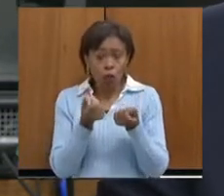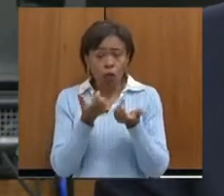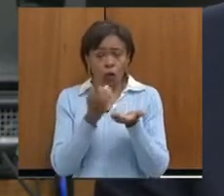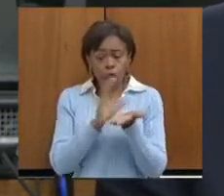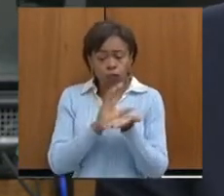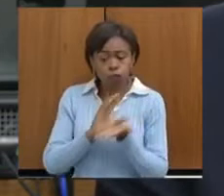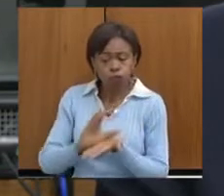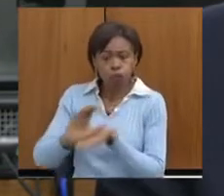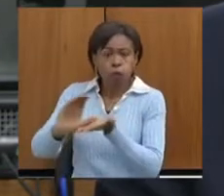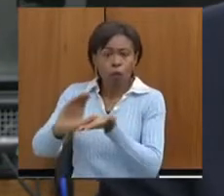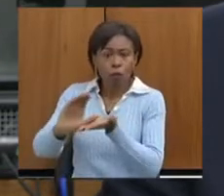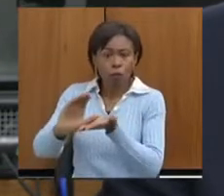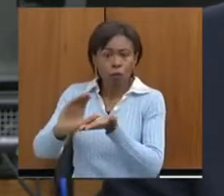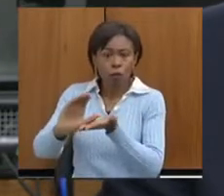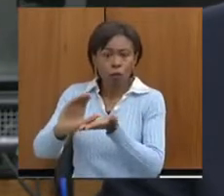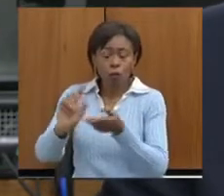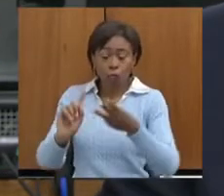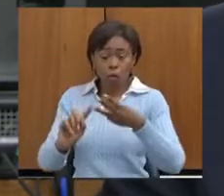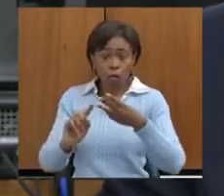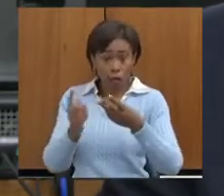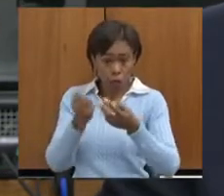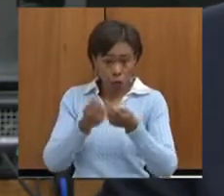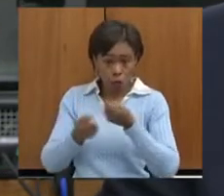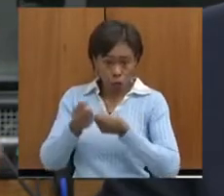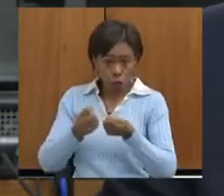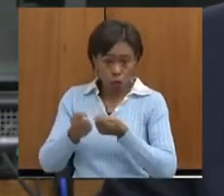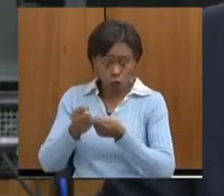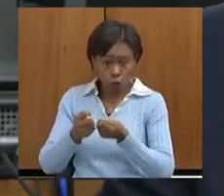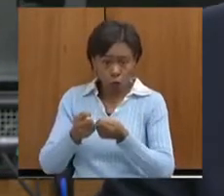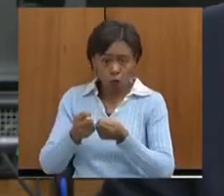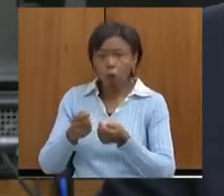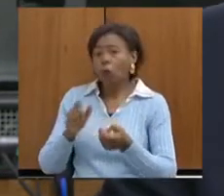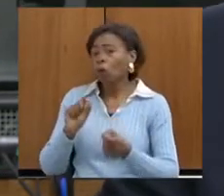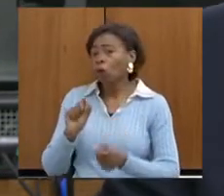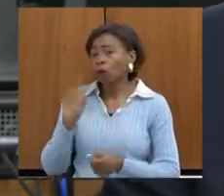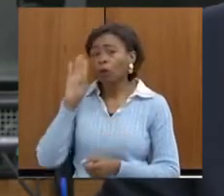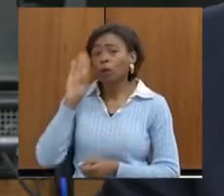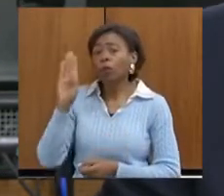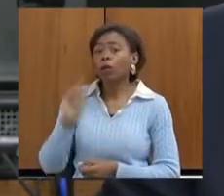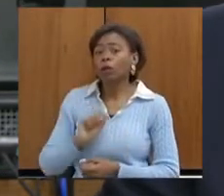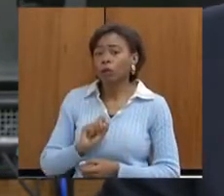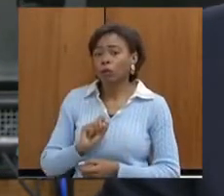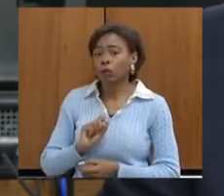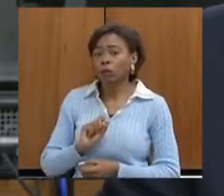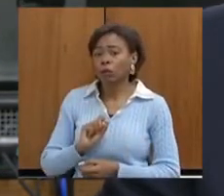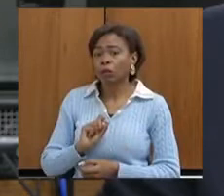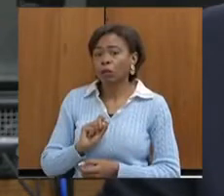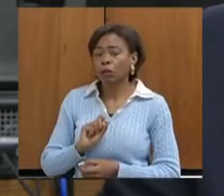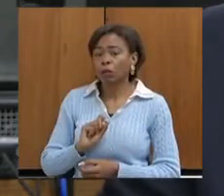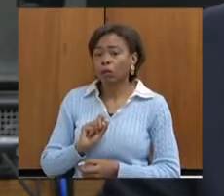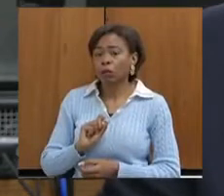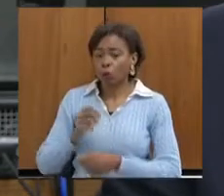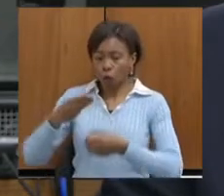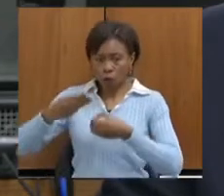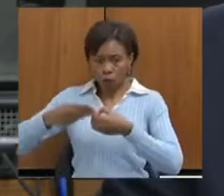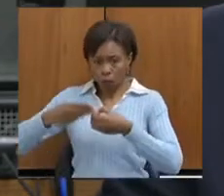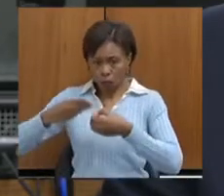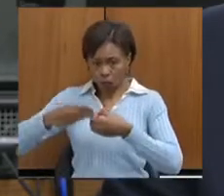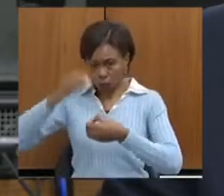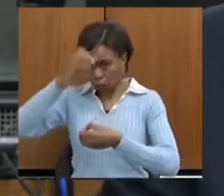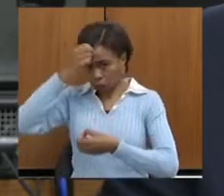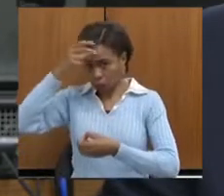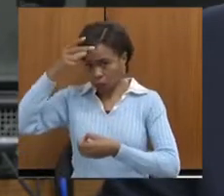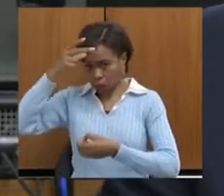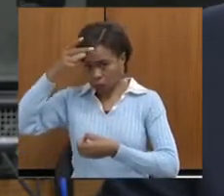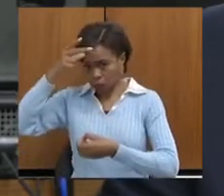EA fiscalização do Pilar Econômica tomando como base seguinte. O município vai aplicar esse recurso para